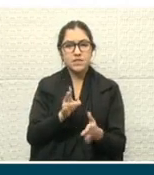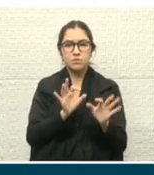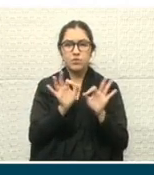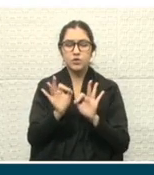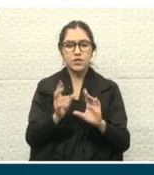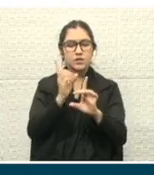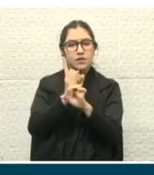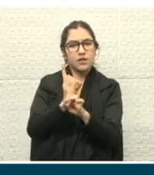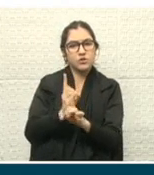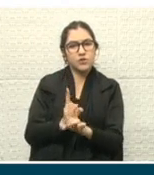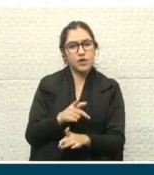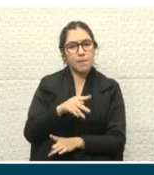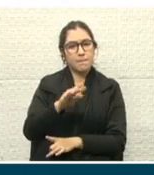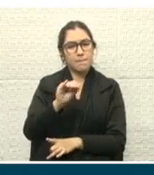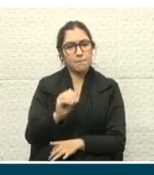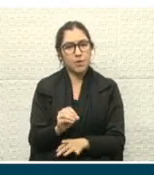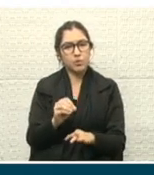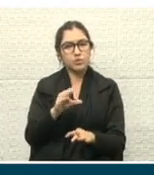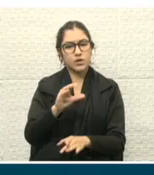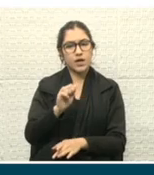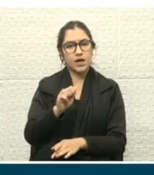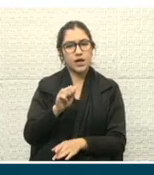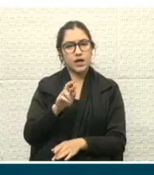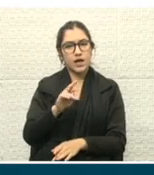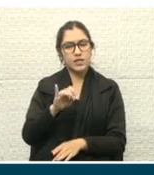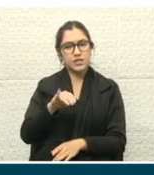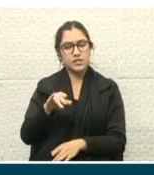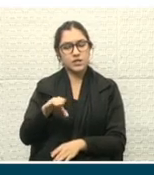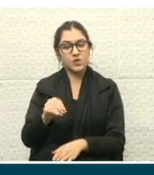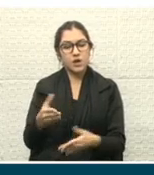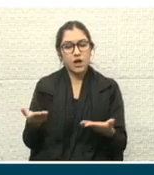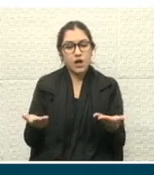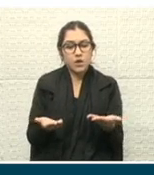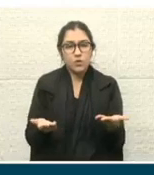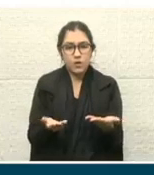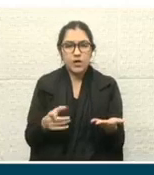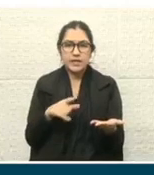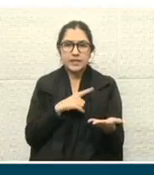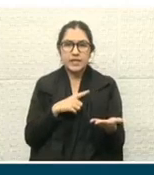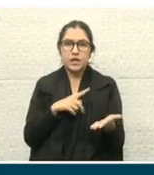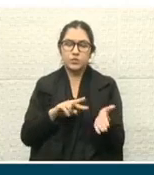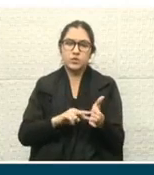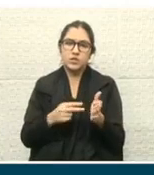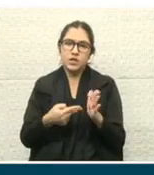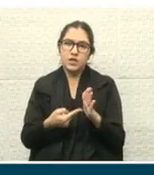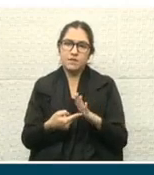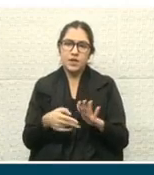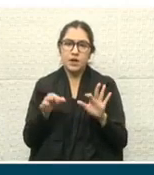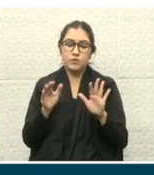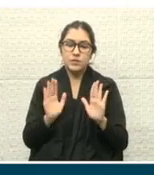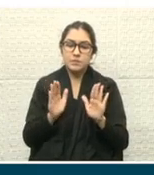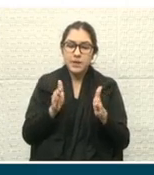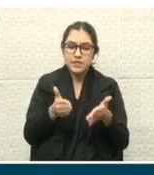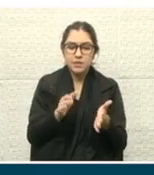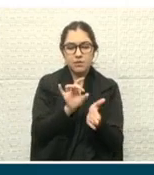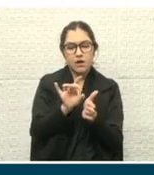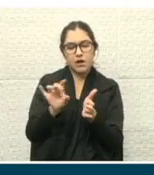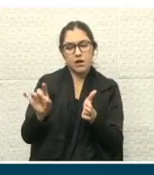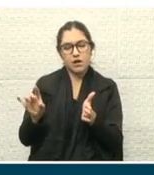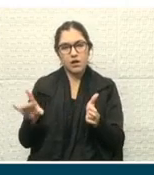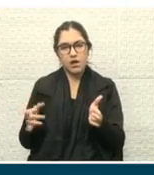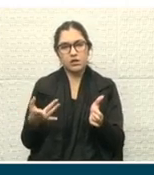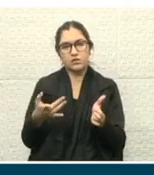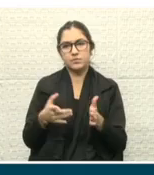de identificar pontos no plano cartesiano. Só que agora existe um significado específico para cada uma